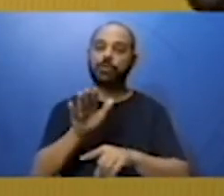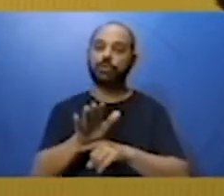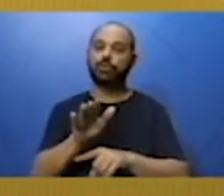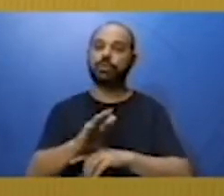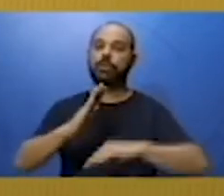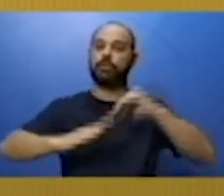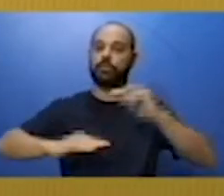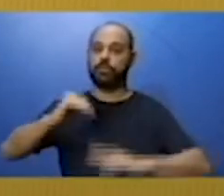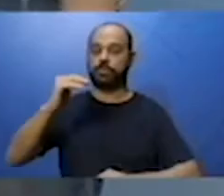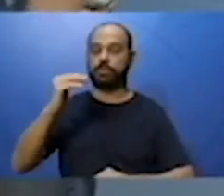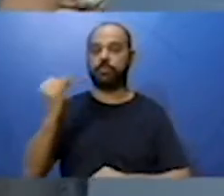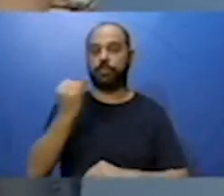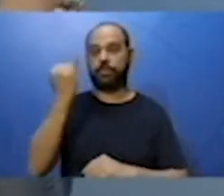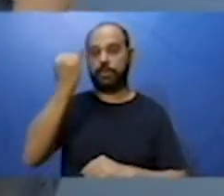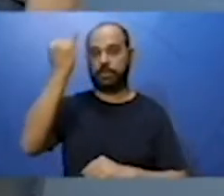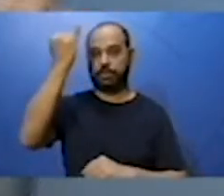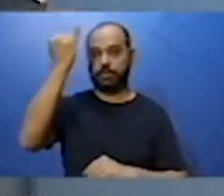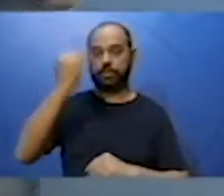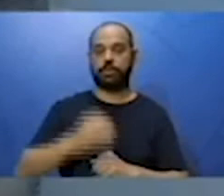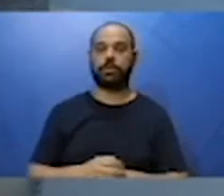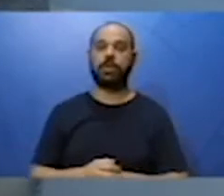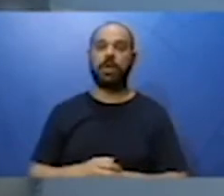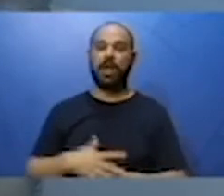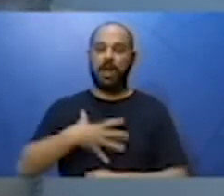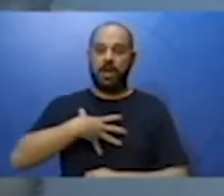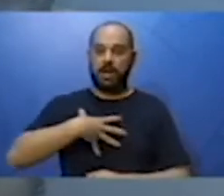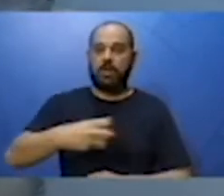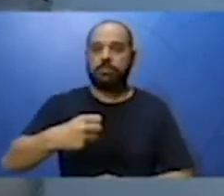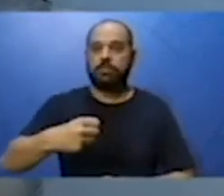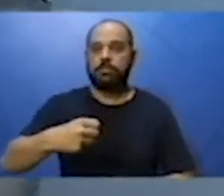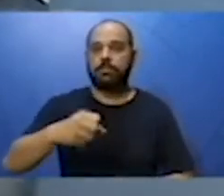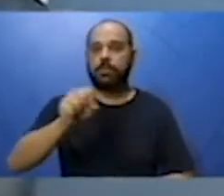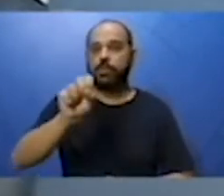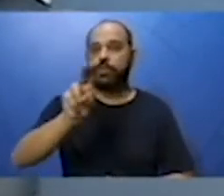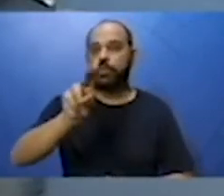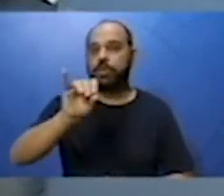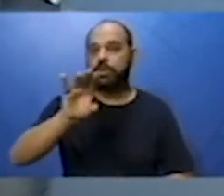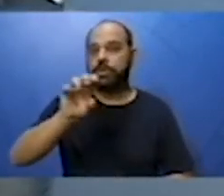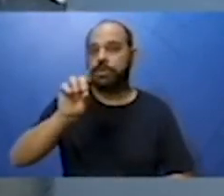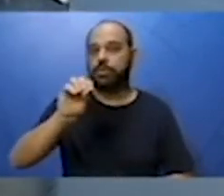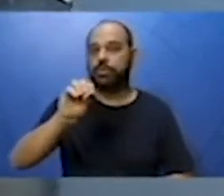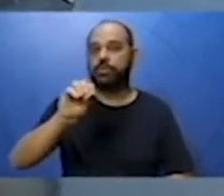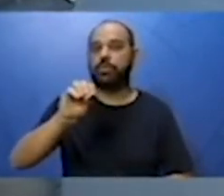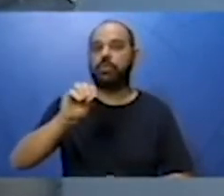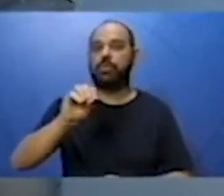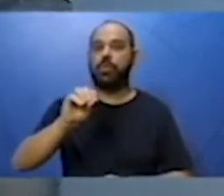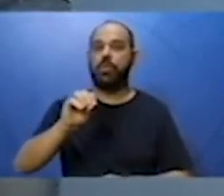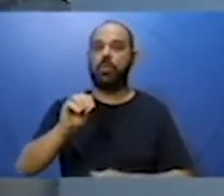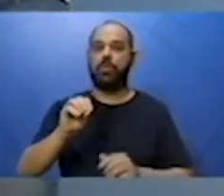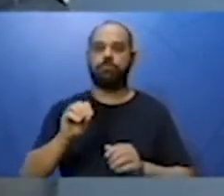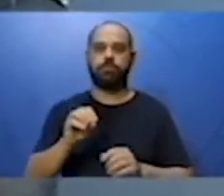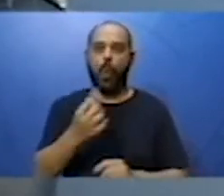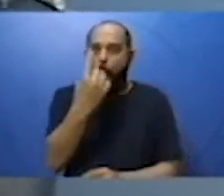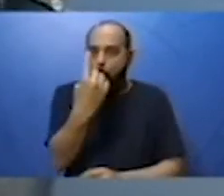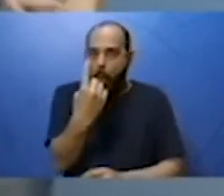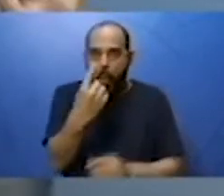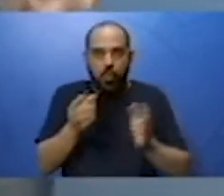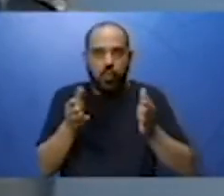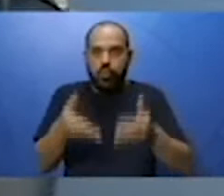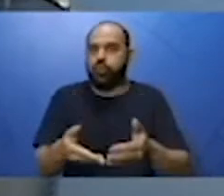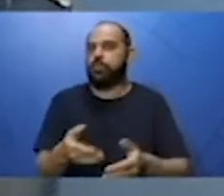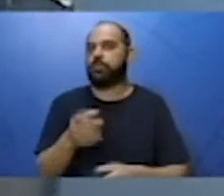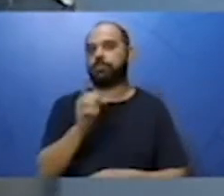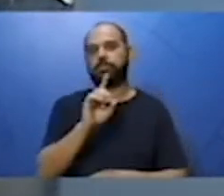profissional. Então, o suicídio, gente, ele não tem um fator único, ele não é causado por uma coisa